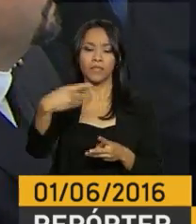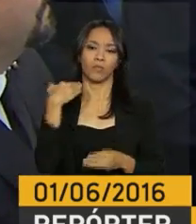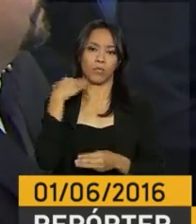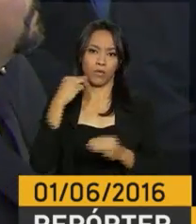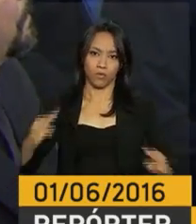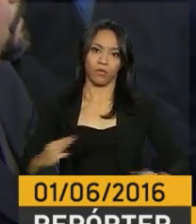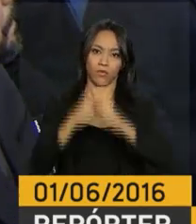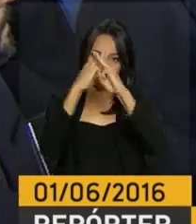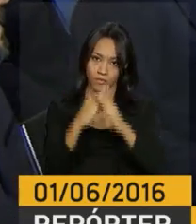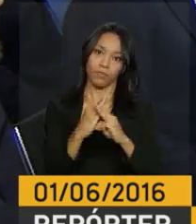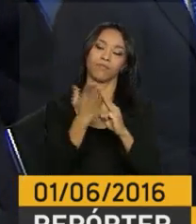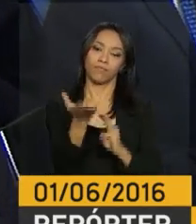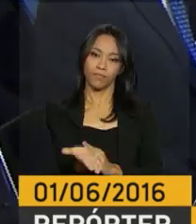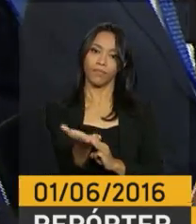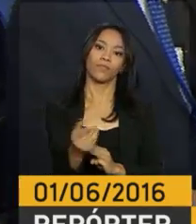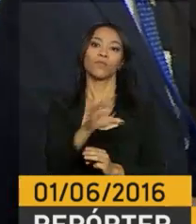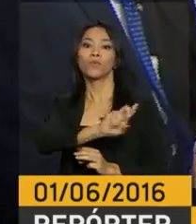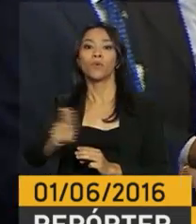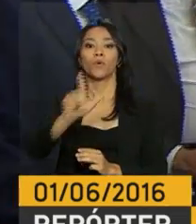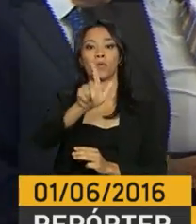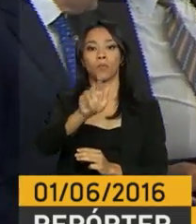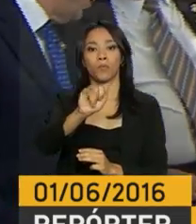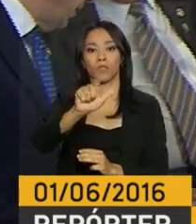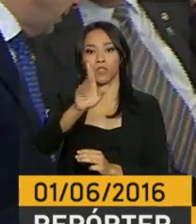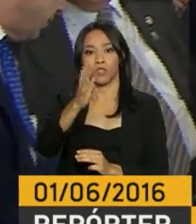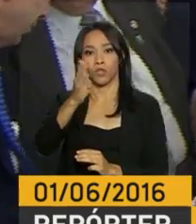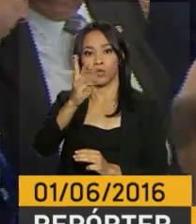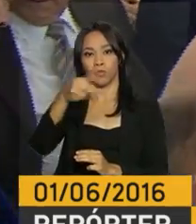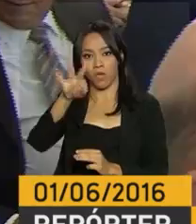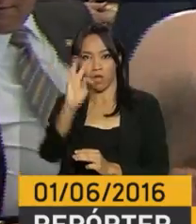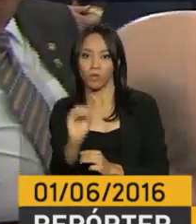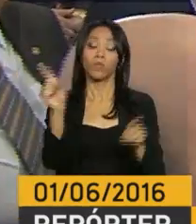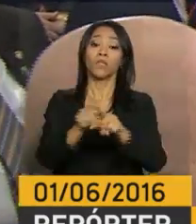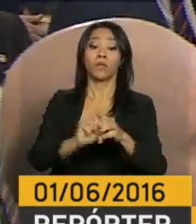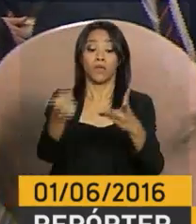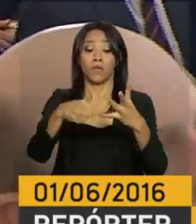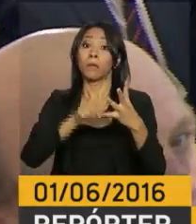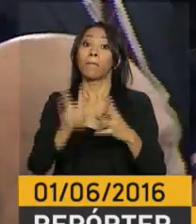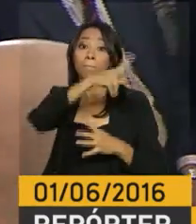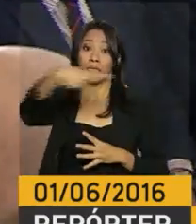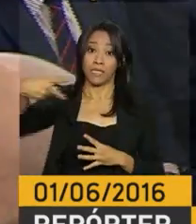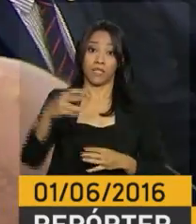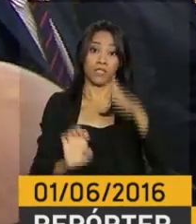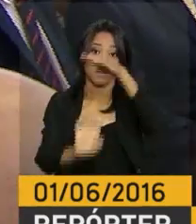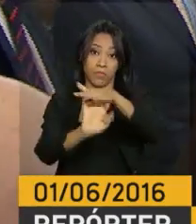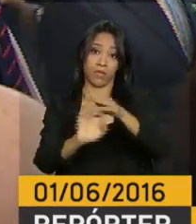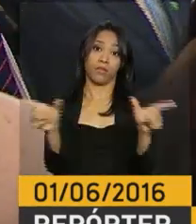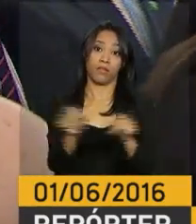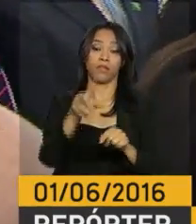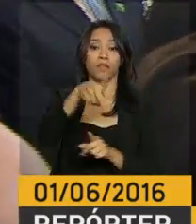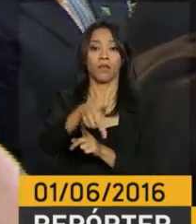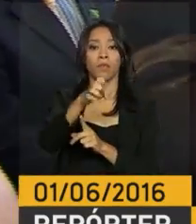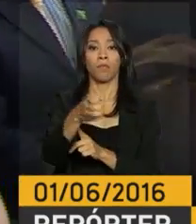Caixa Econômica Federal Gilberto oque do presidente da Petrobras Pedro parente